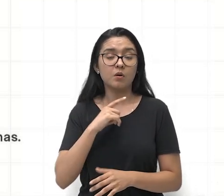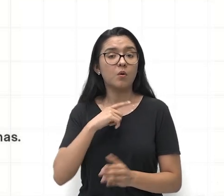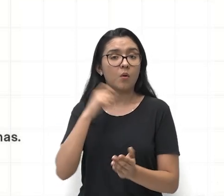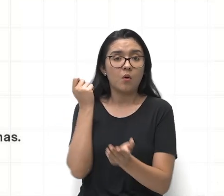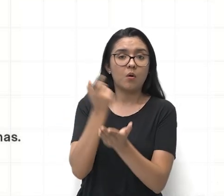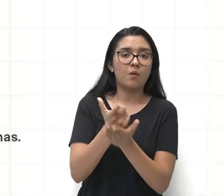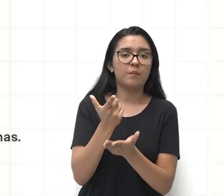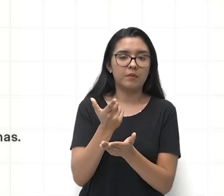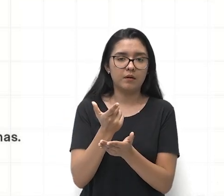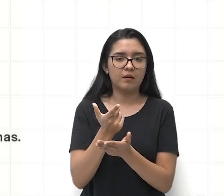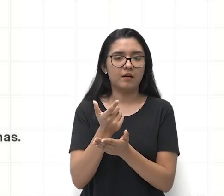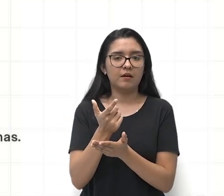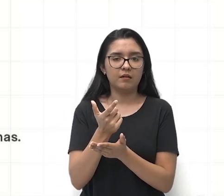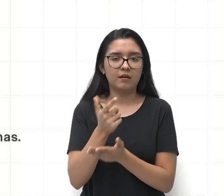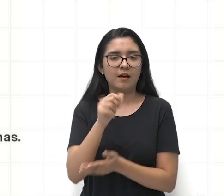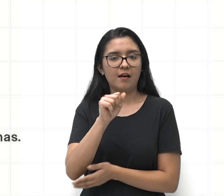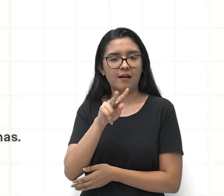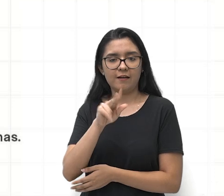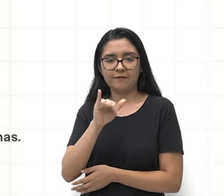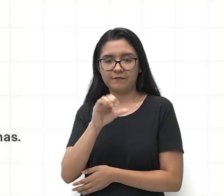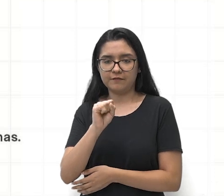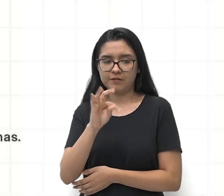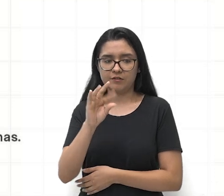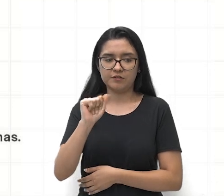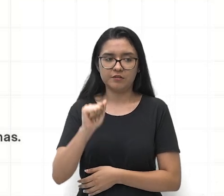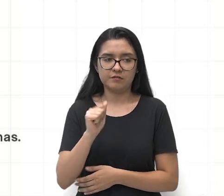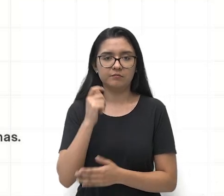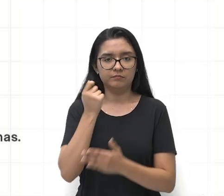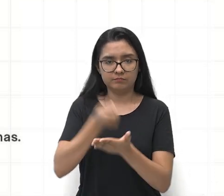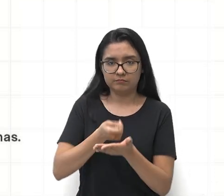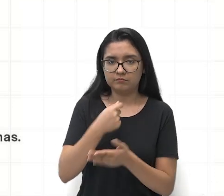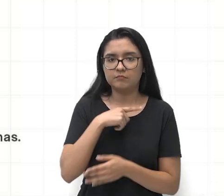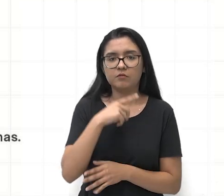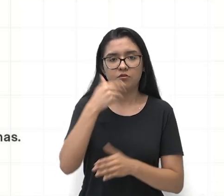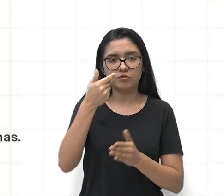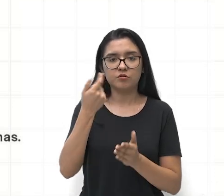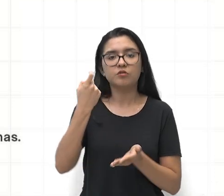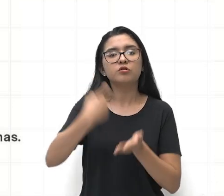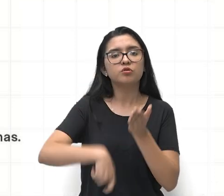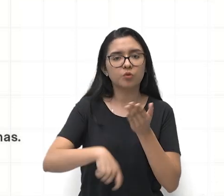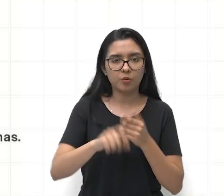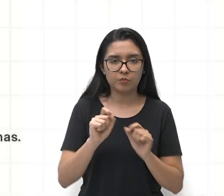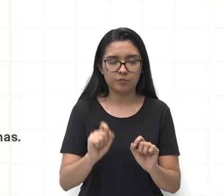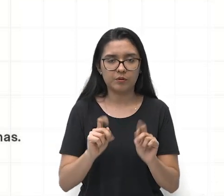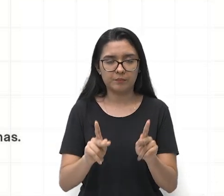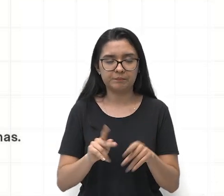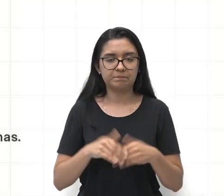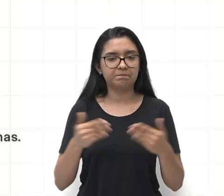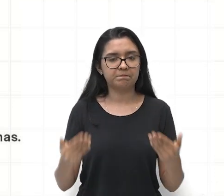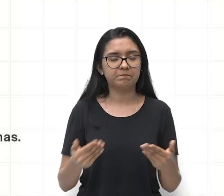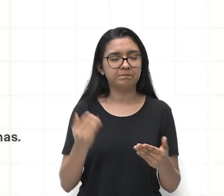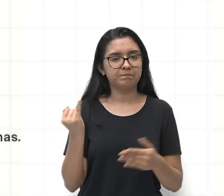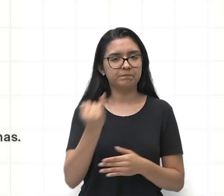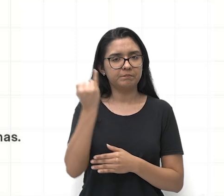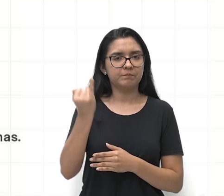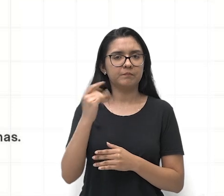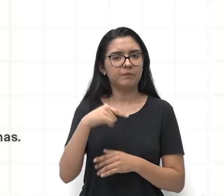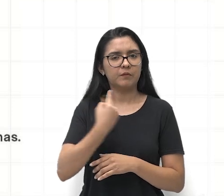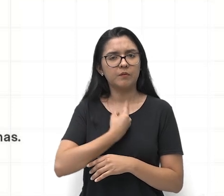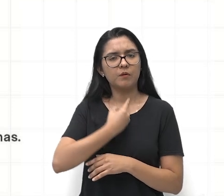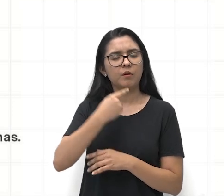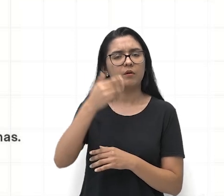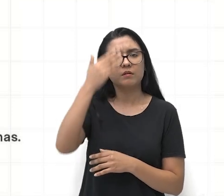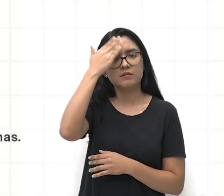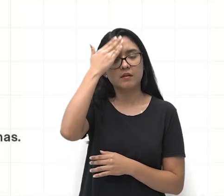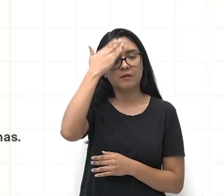vista. Ela oferece um desconto de 15%. Então, olha só, é muito importante que a gente também tenha